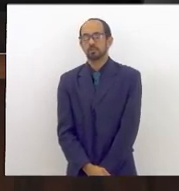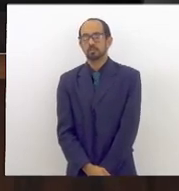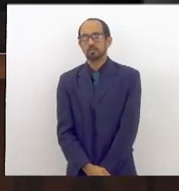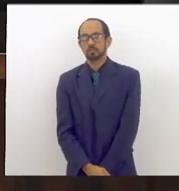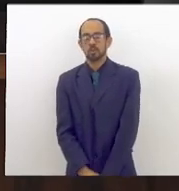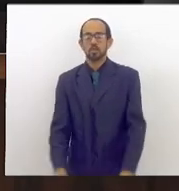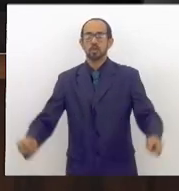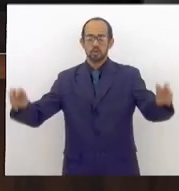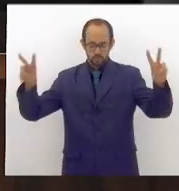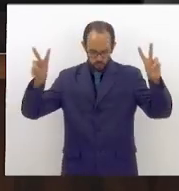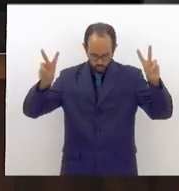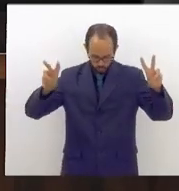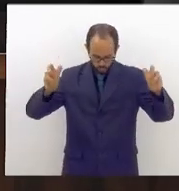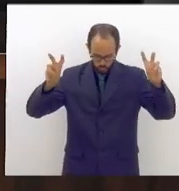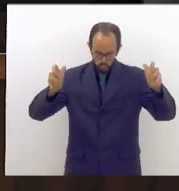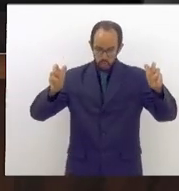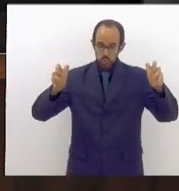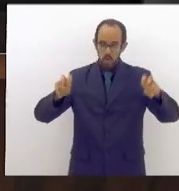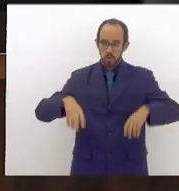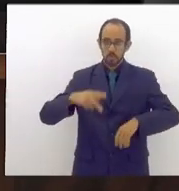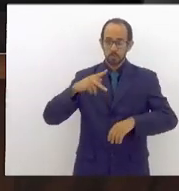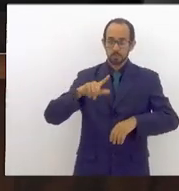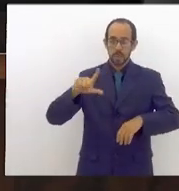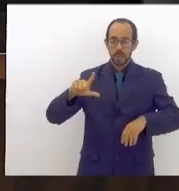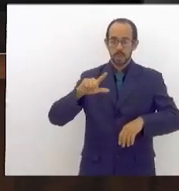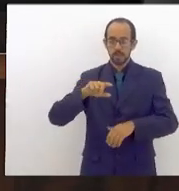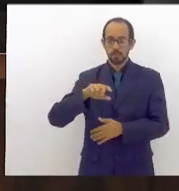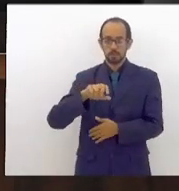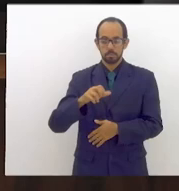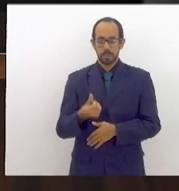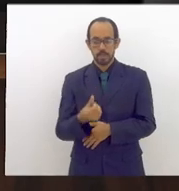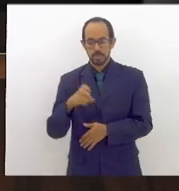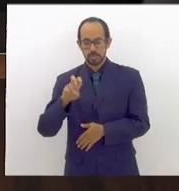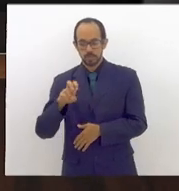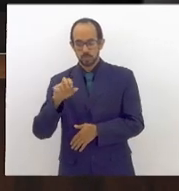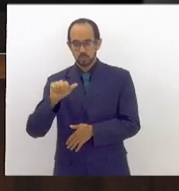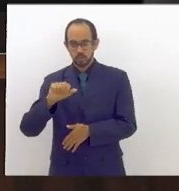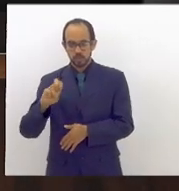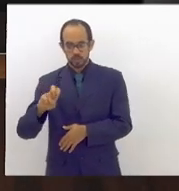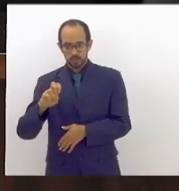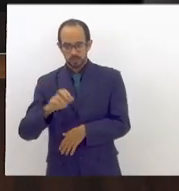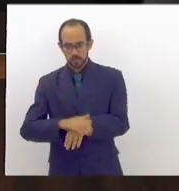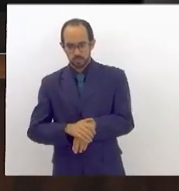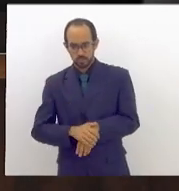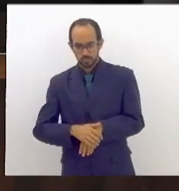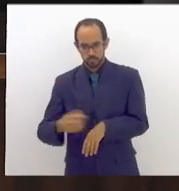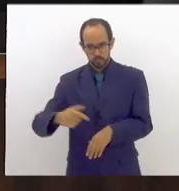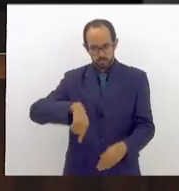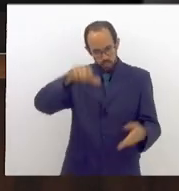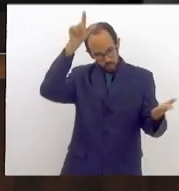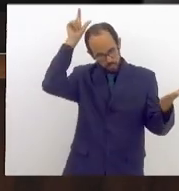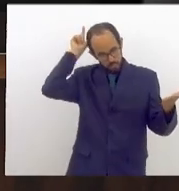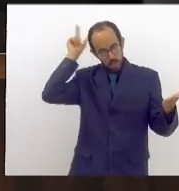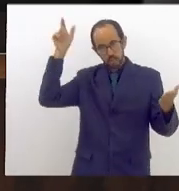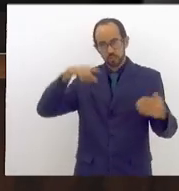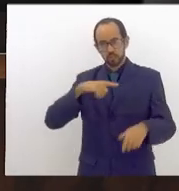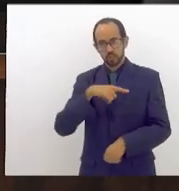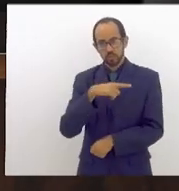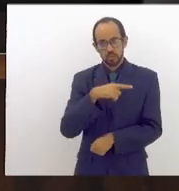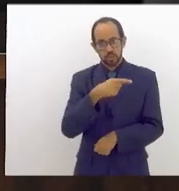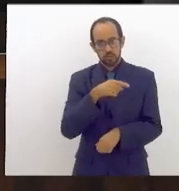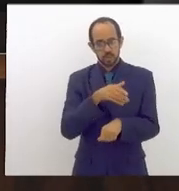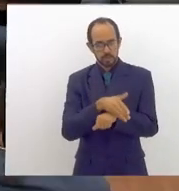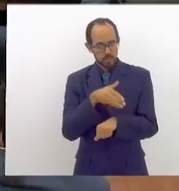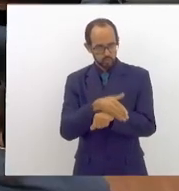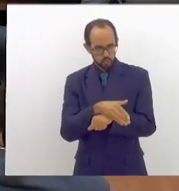em relação ao projeto de lei 6515 deputado Luís Paulo vossa excelência teve acesso